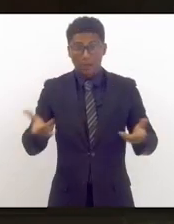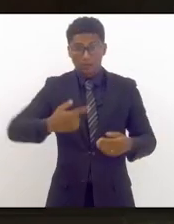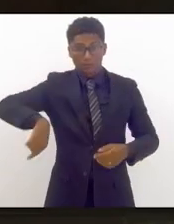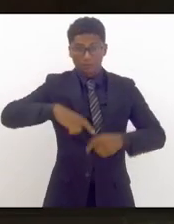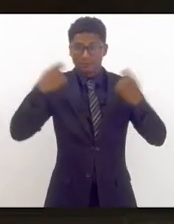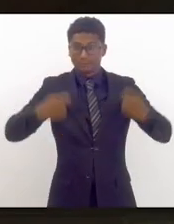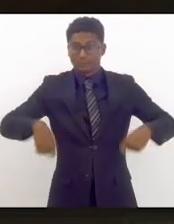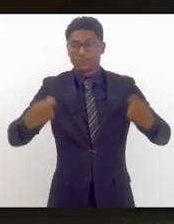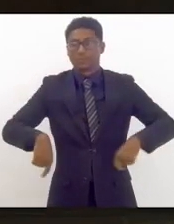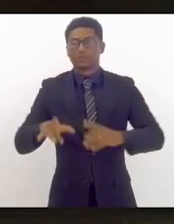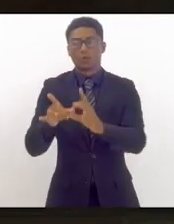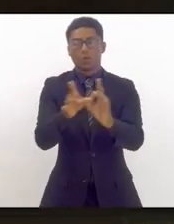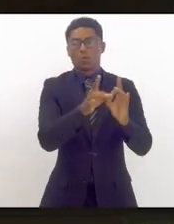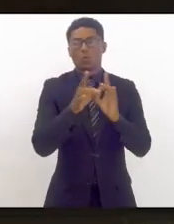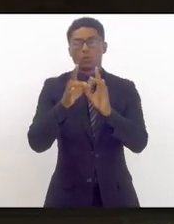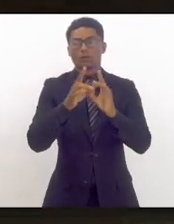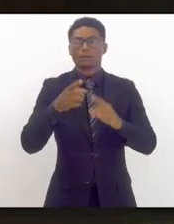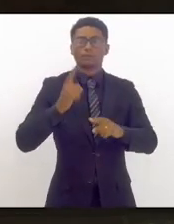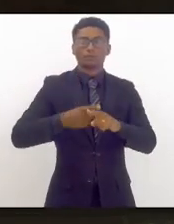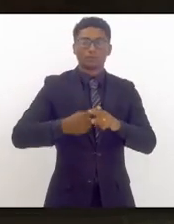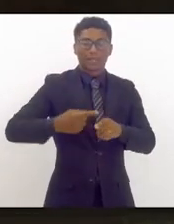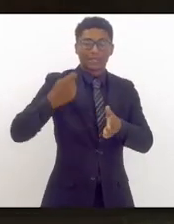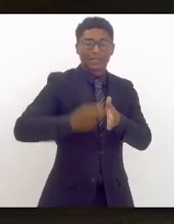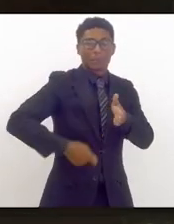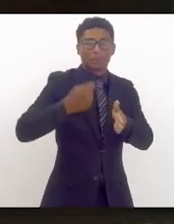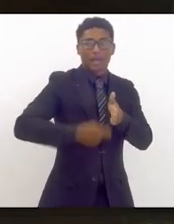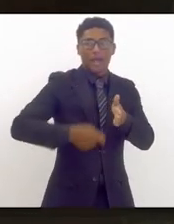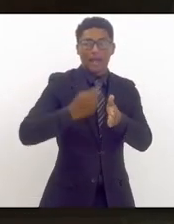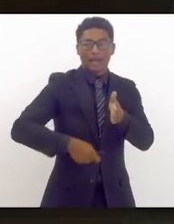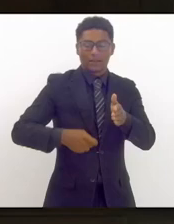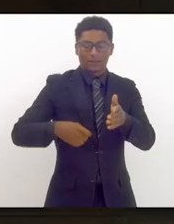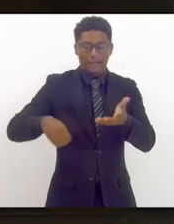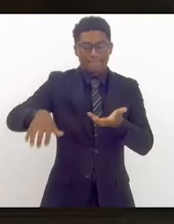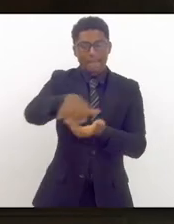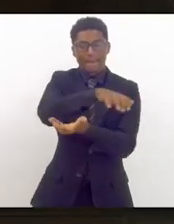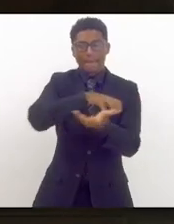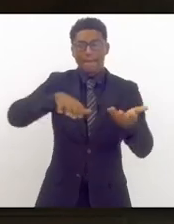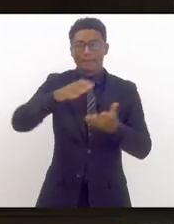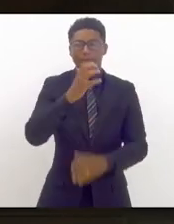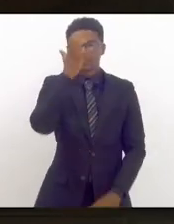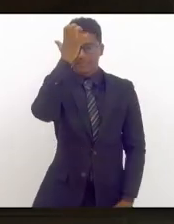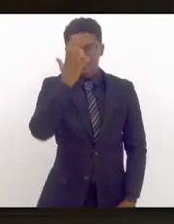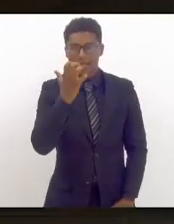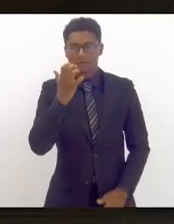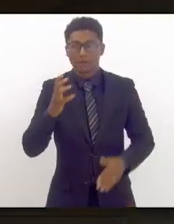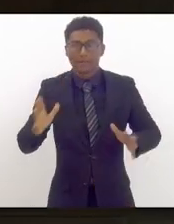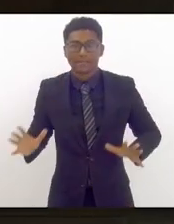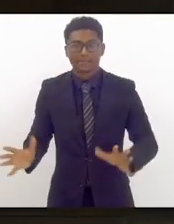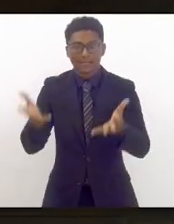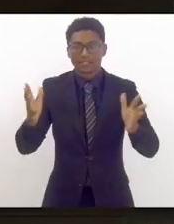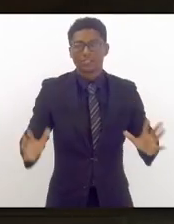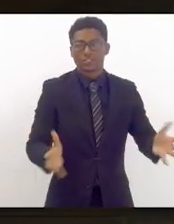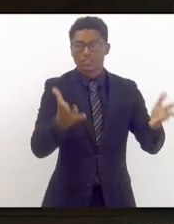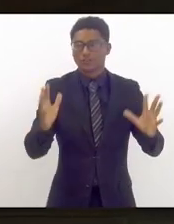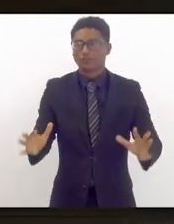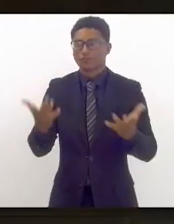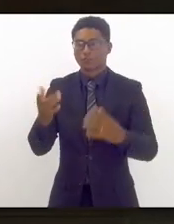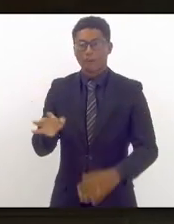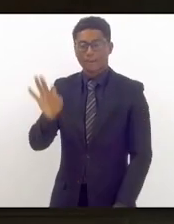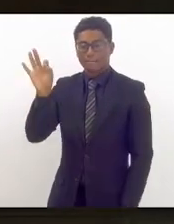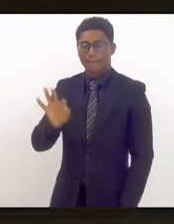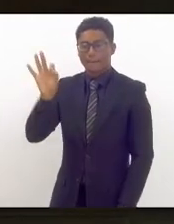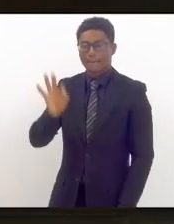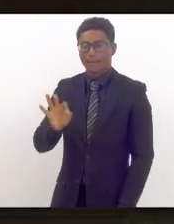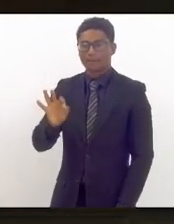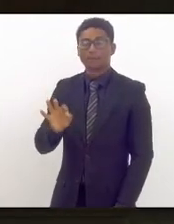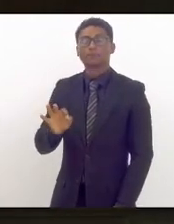torno de uma reforma tributária séria, na qual os incentivos virem alíquotas permanentes e que resulte